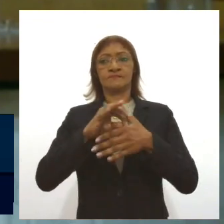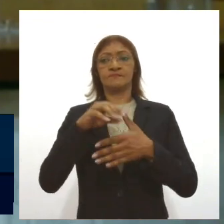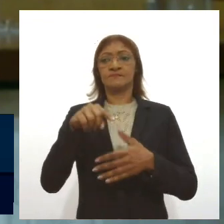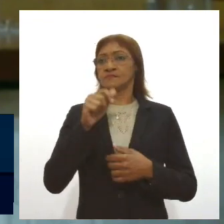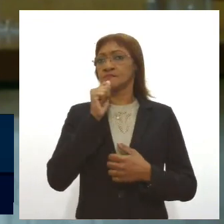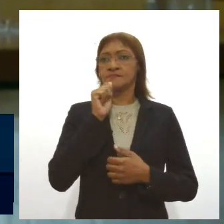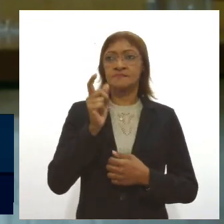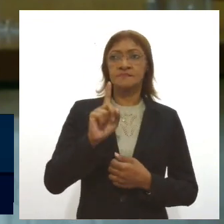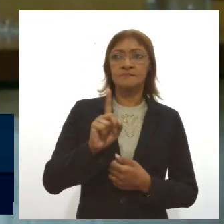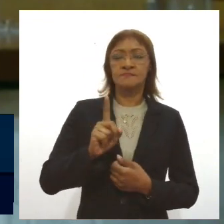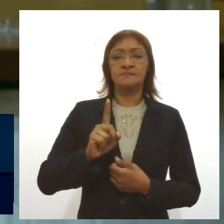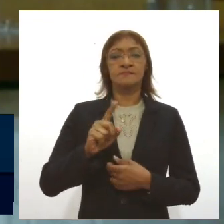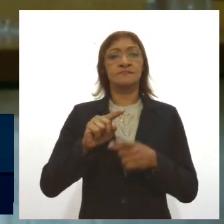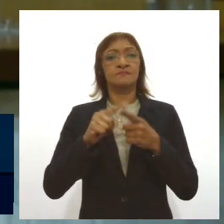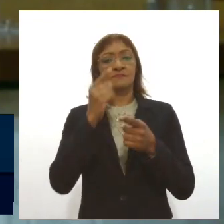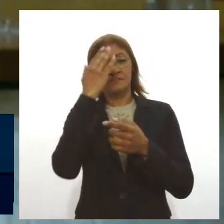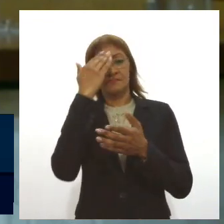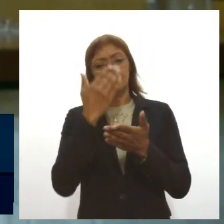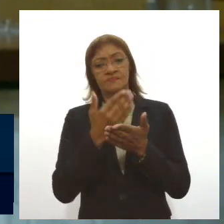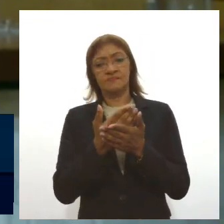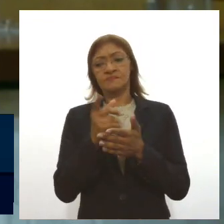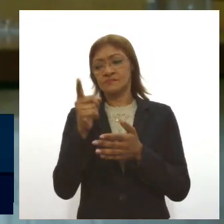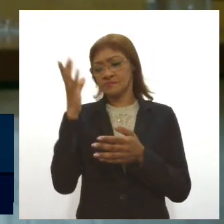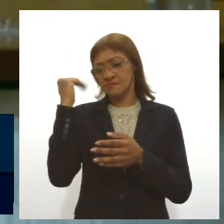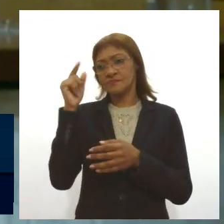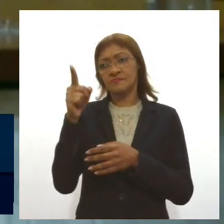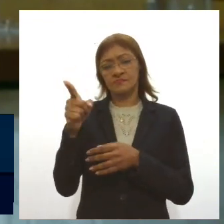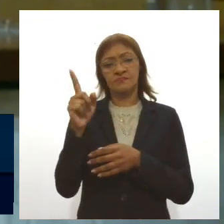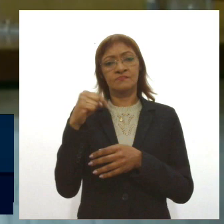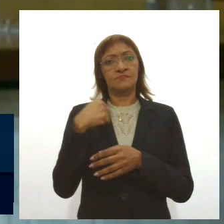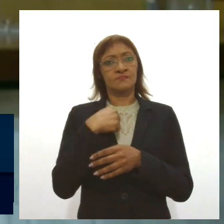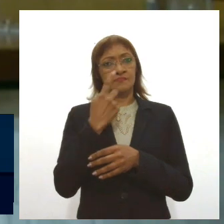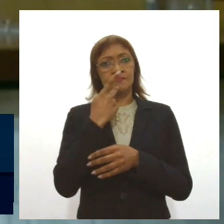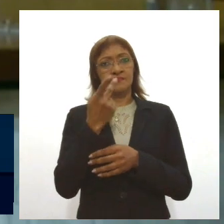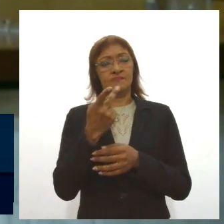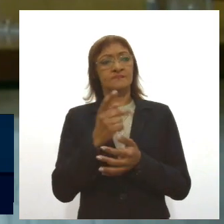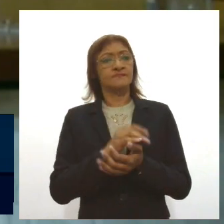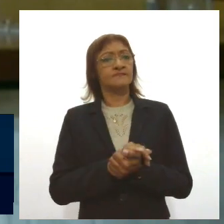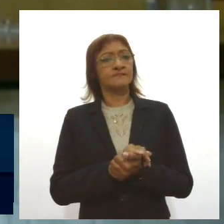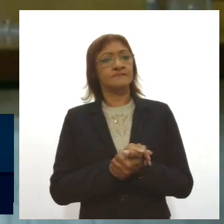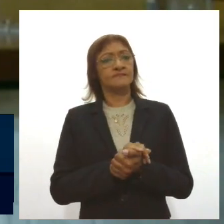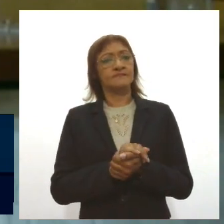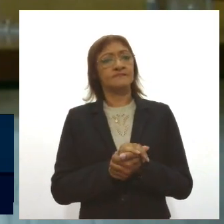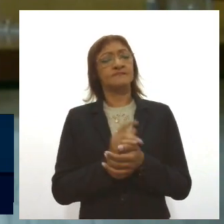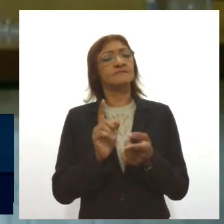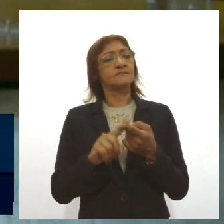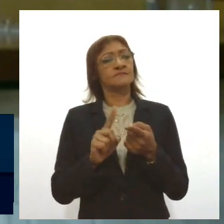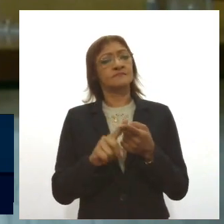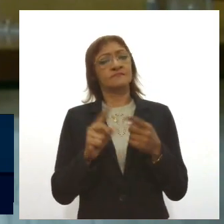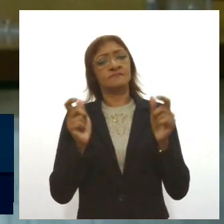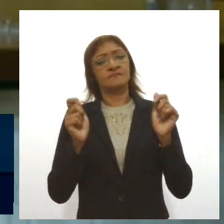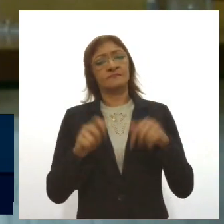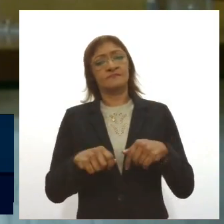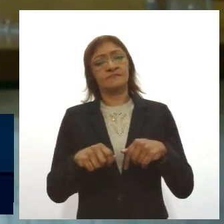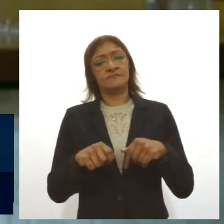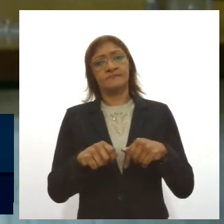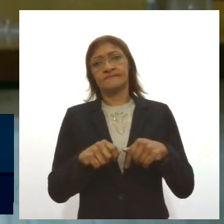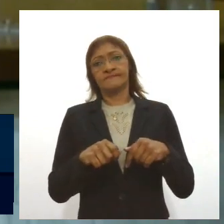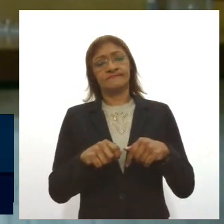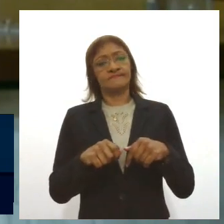plenário nesse momento, mas com certeza vai tomar conhecimento dessa nossa pauta, e a gente possa também, do mesmo jeito que